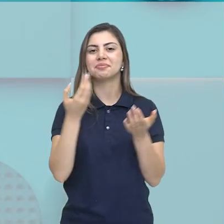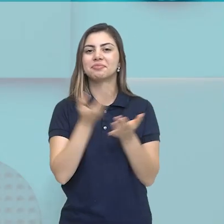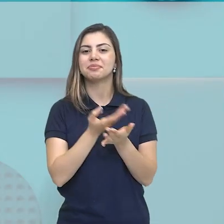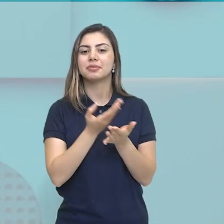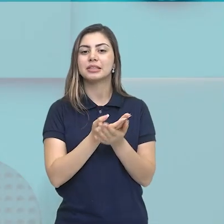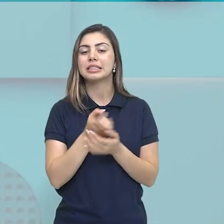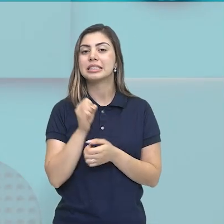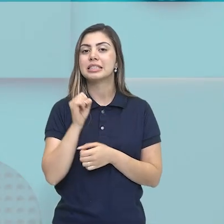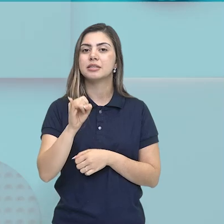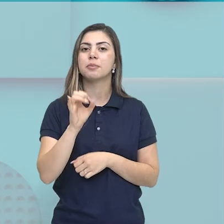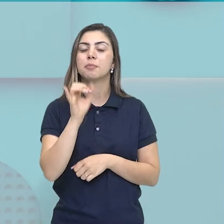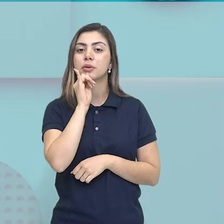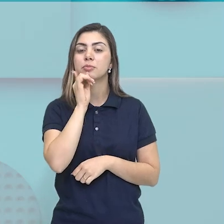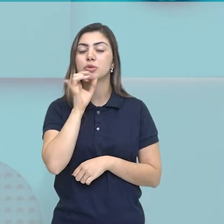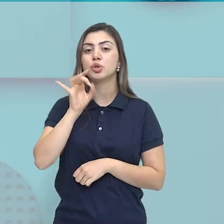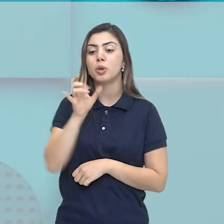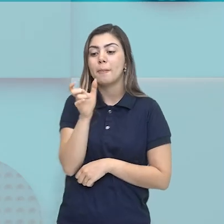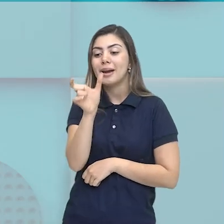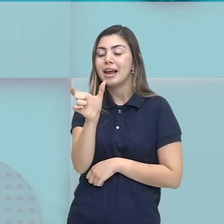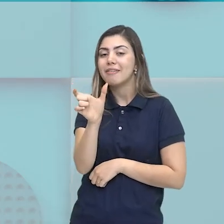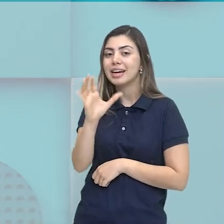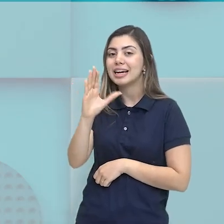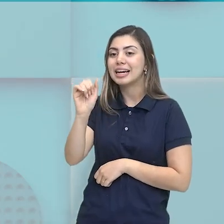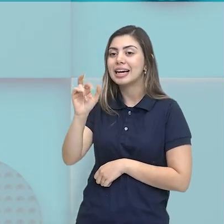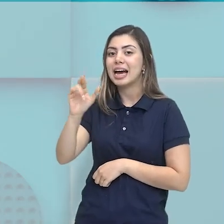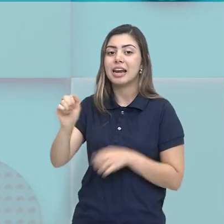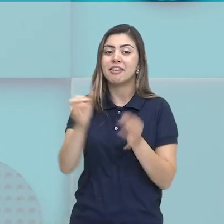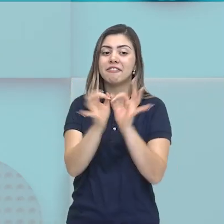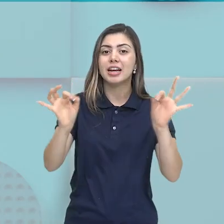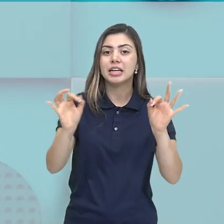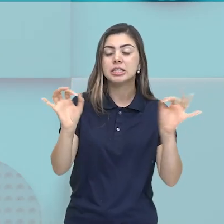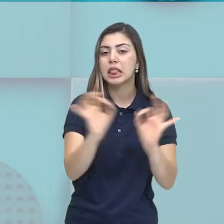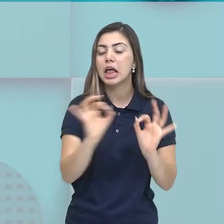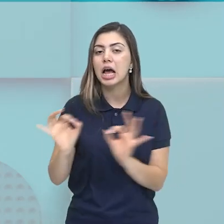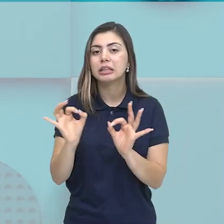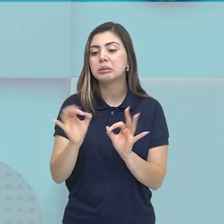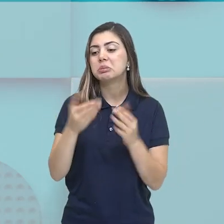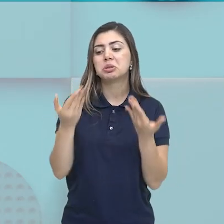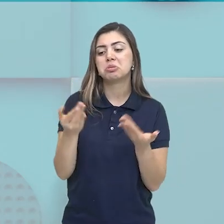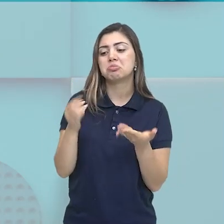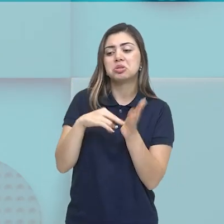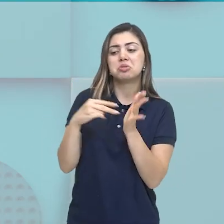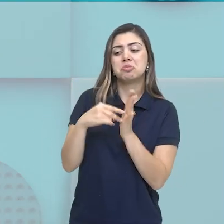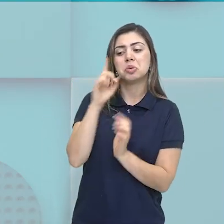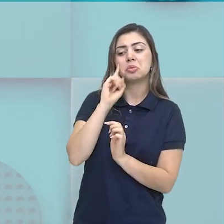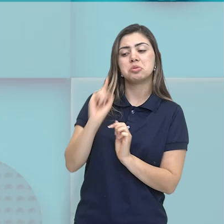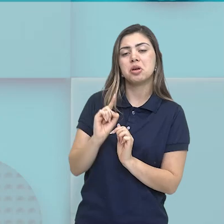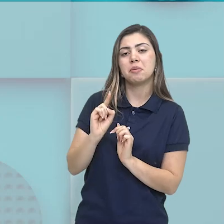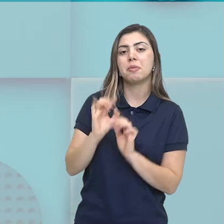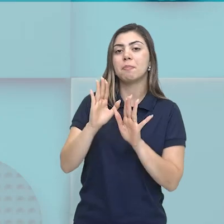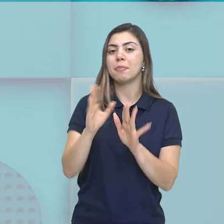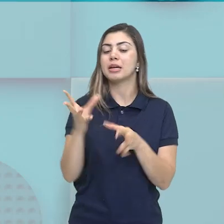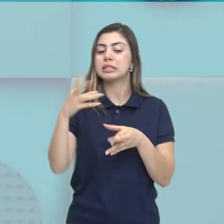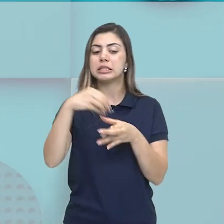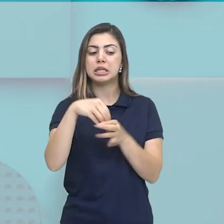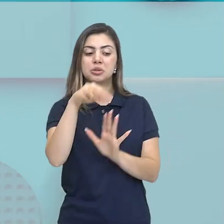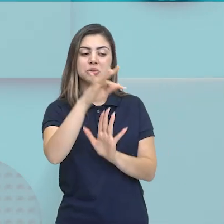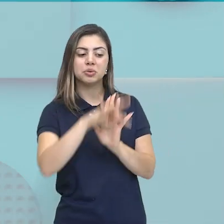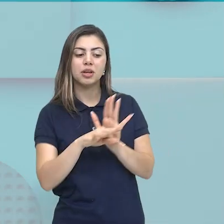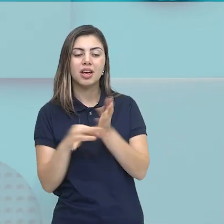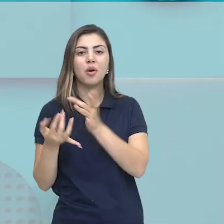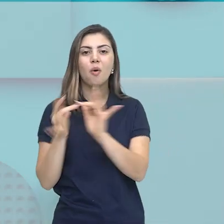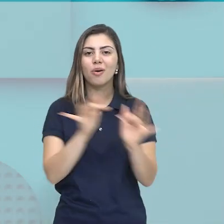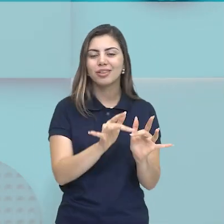ela vier isolada, não dá para identificar, Mas, dentro do texto,